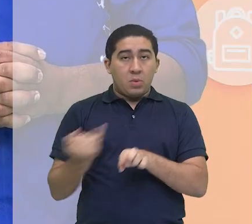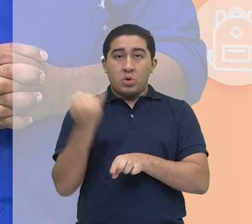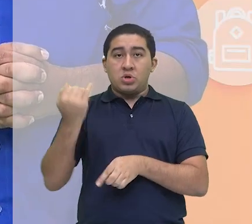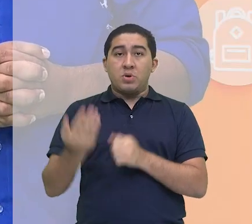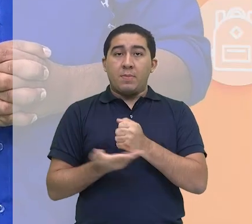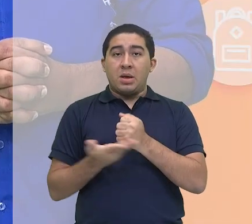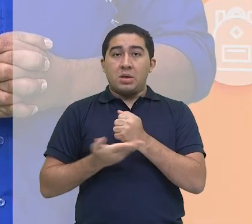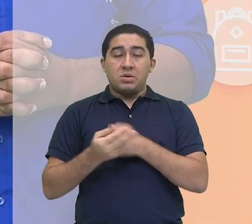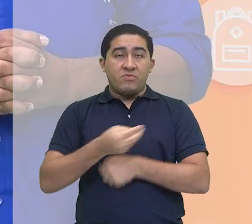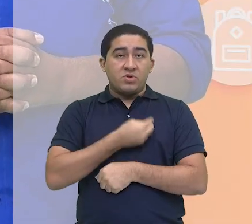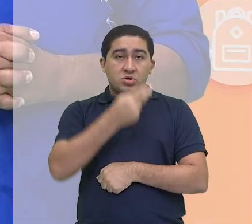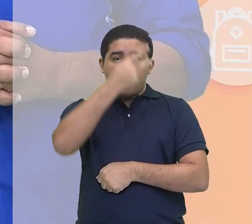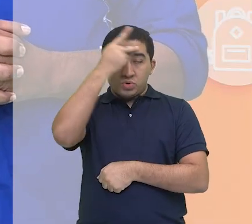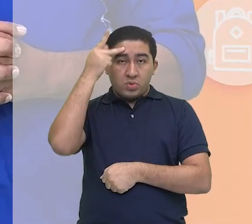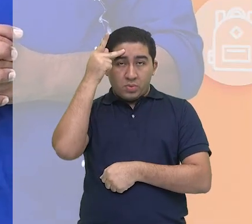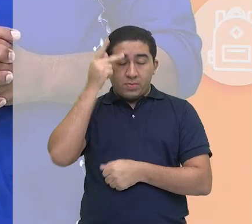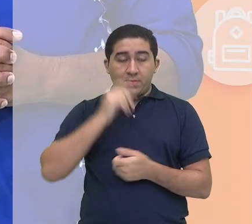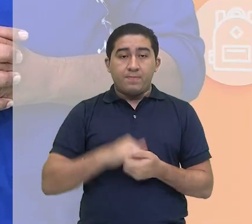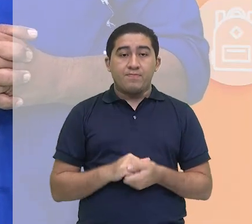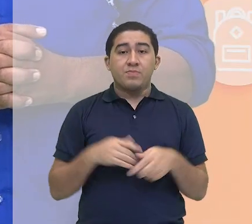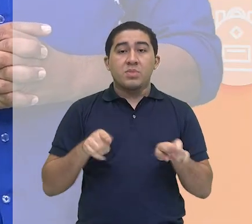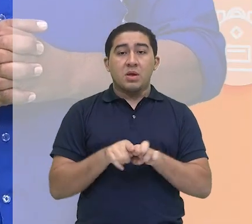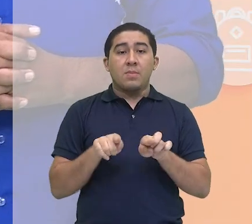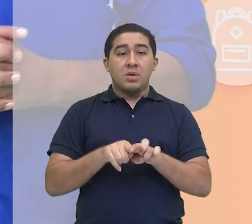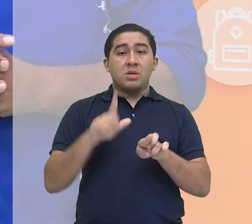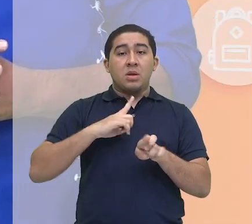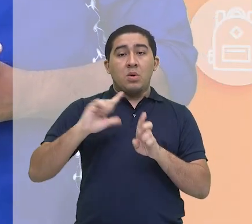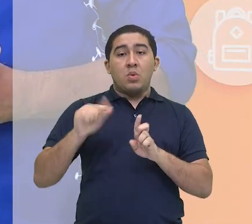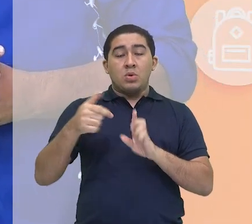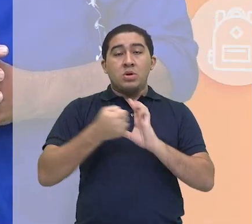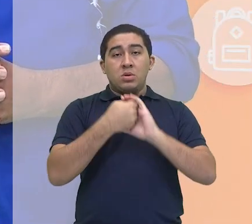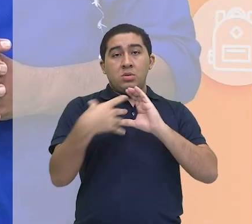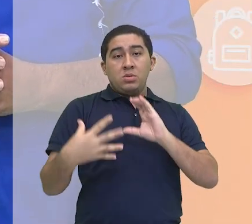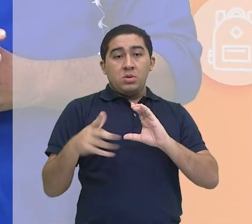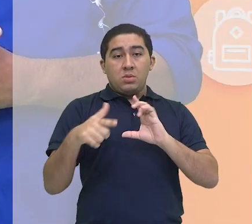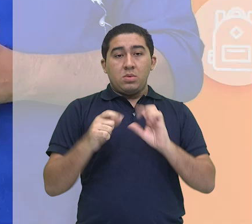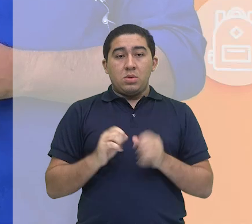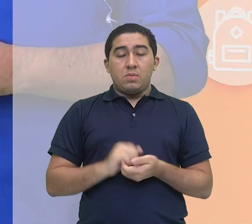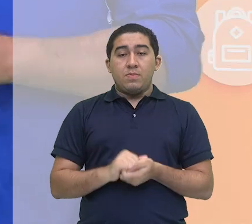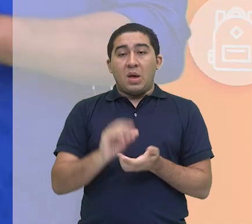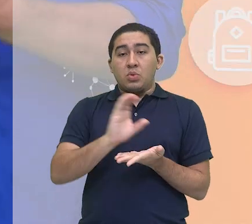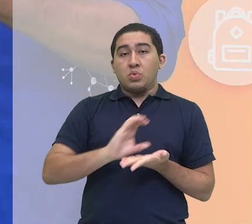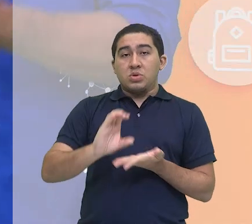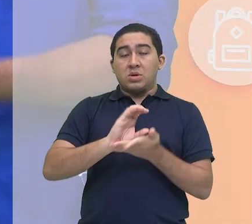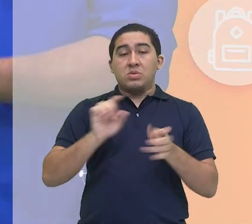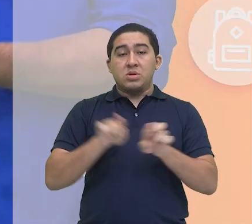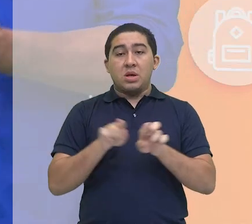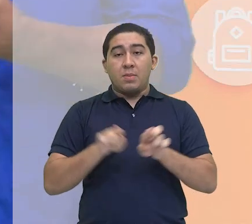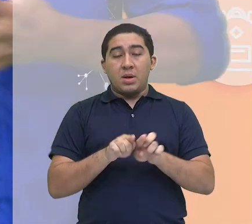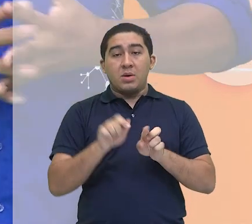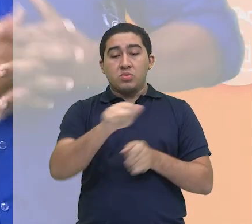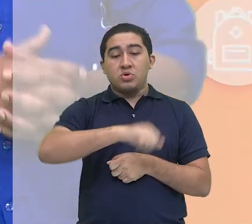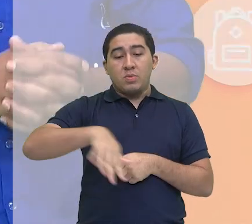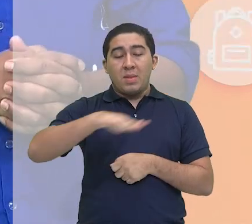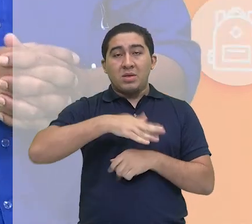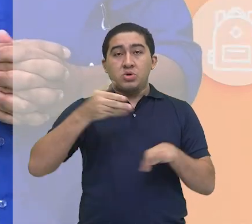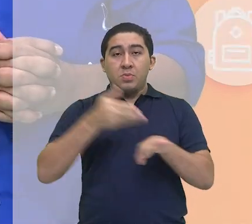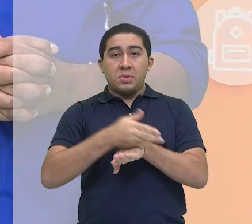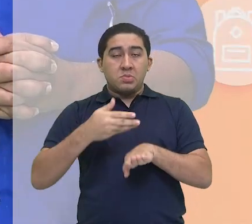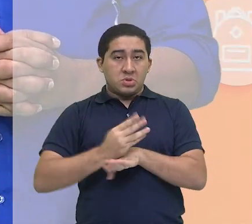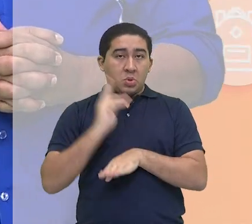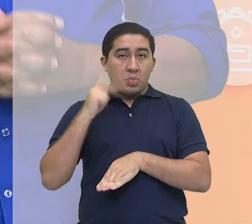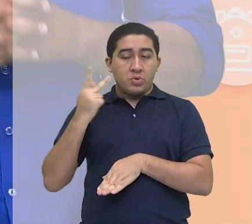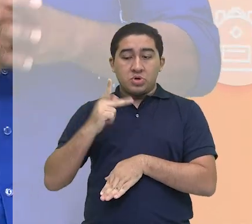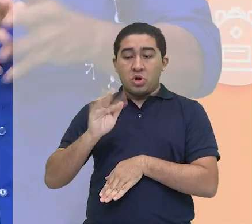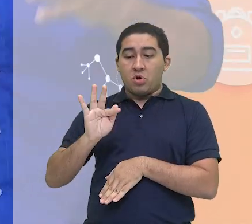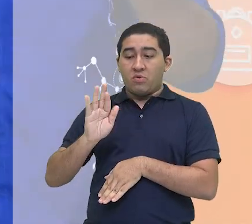das pessoas. E também nós temos outro ponto também, que são os conselhos e os fóruns, né, que são também espaços de participação